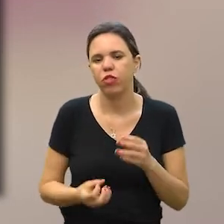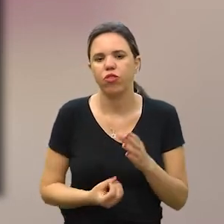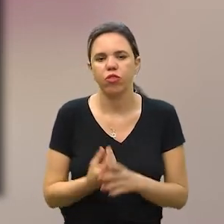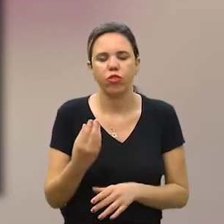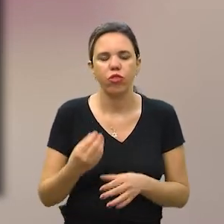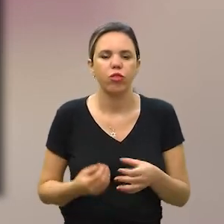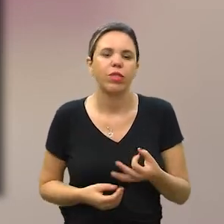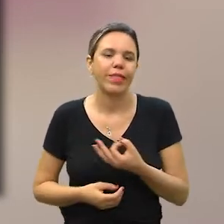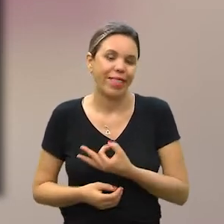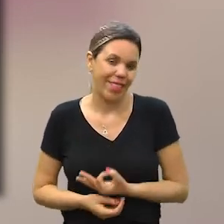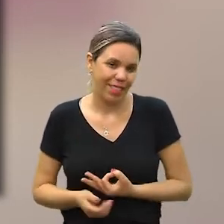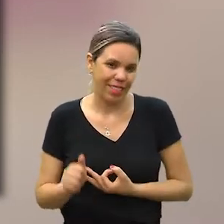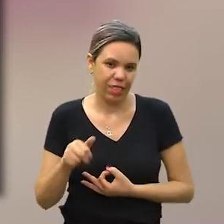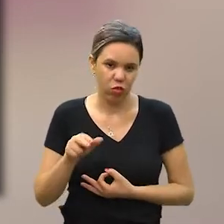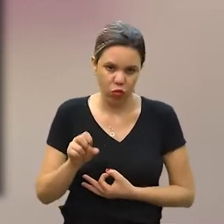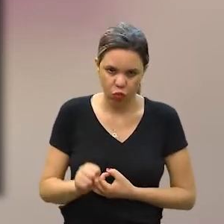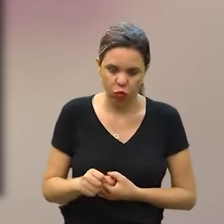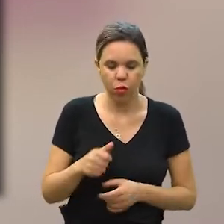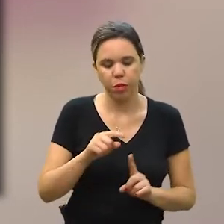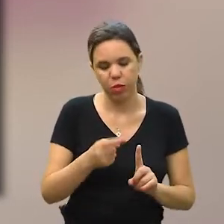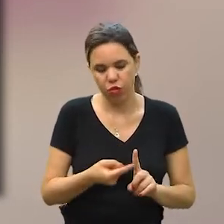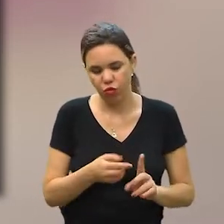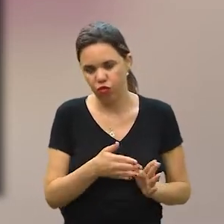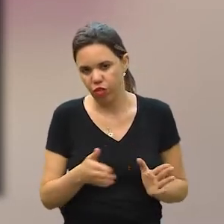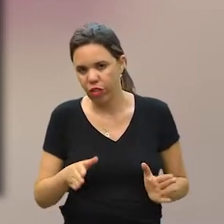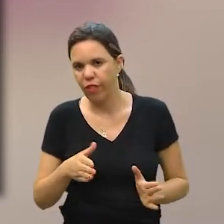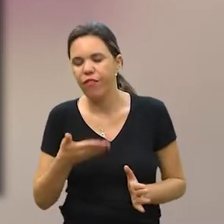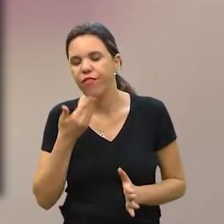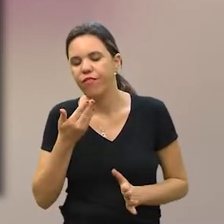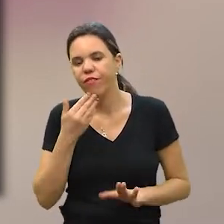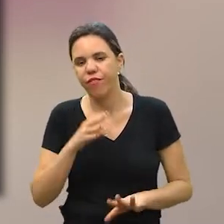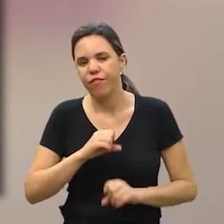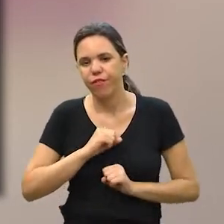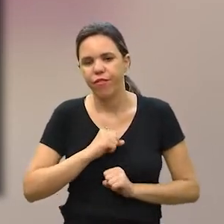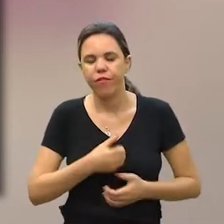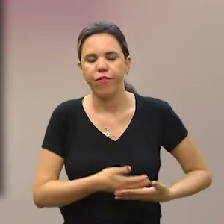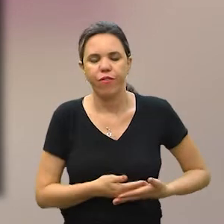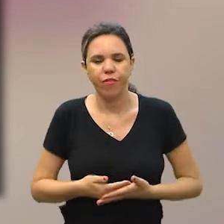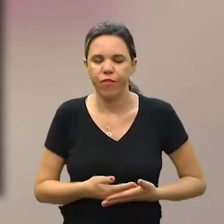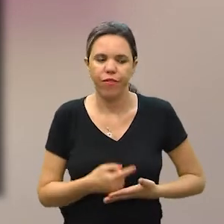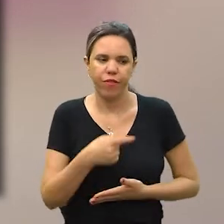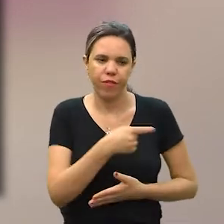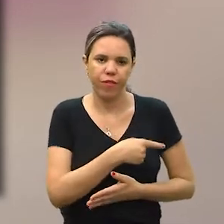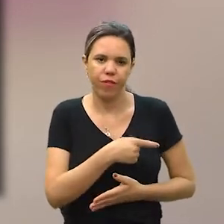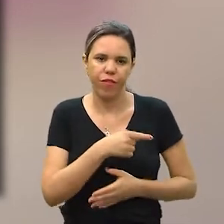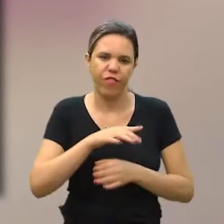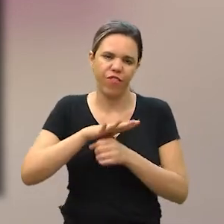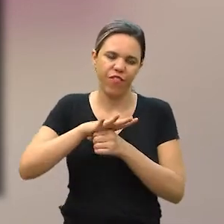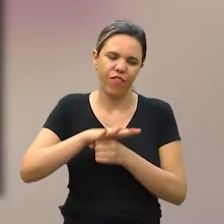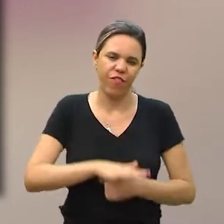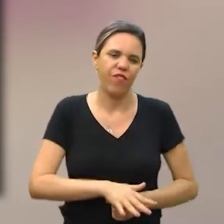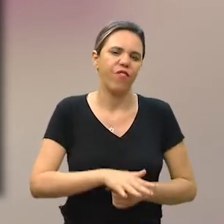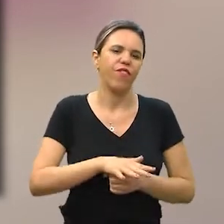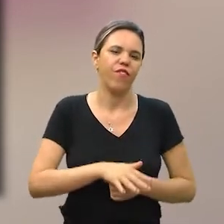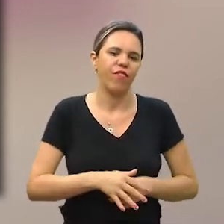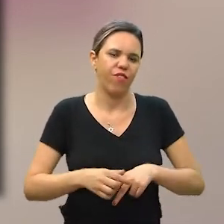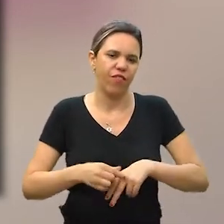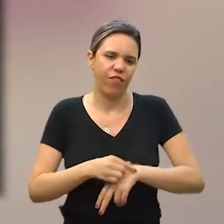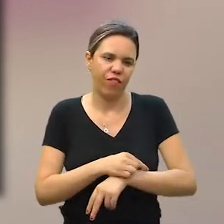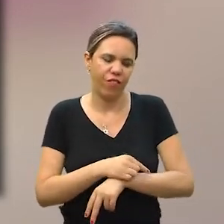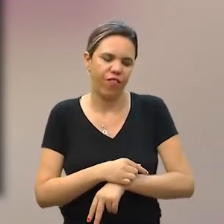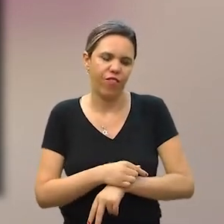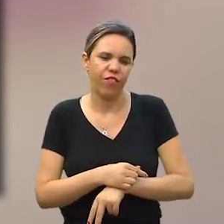né, na região anal, que a gestante já tem facilidade para ter hemorroida, porque o bebê comprime essas veias ali